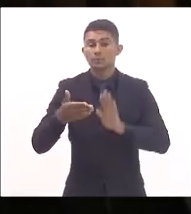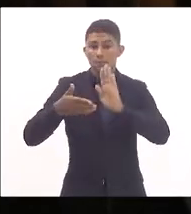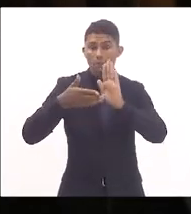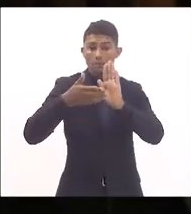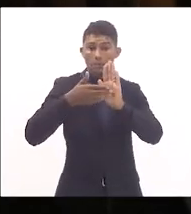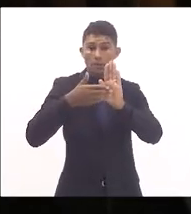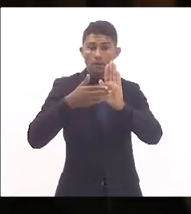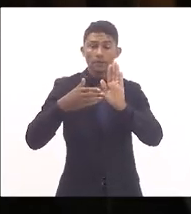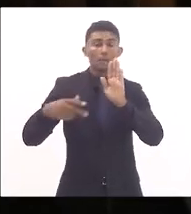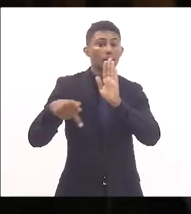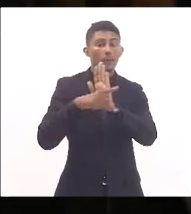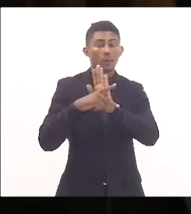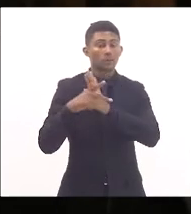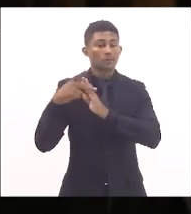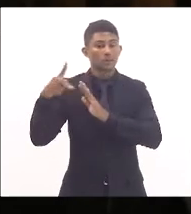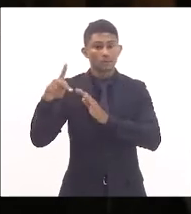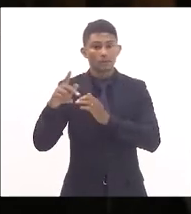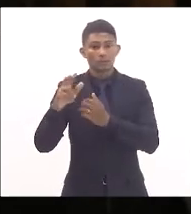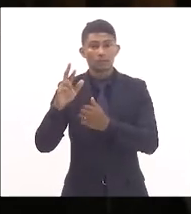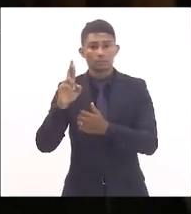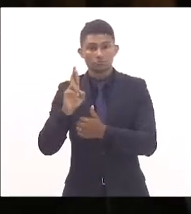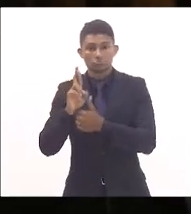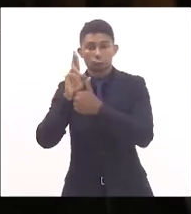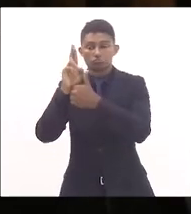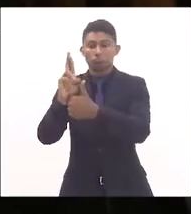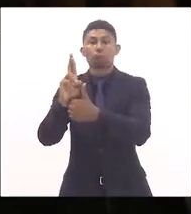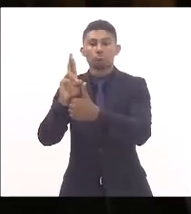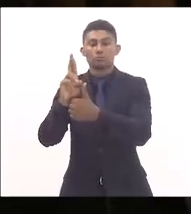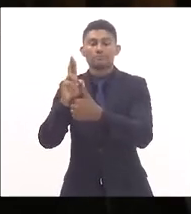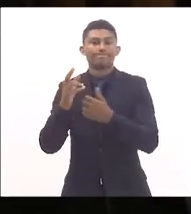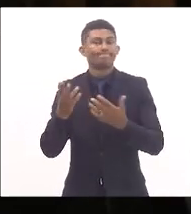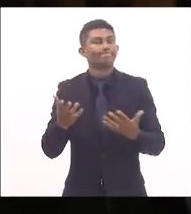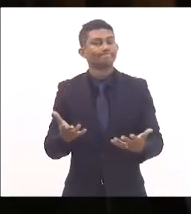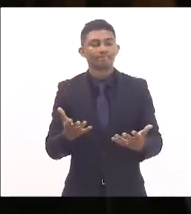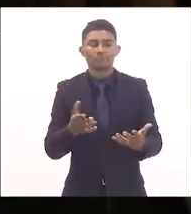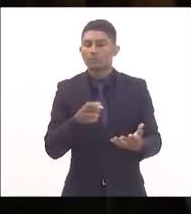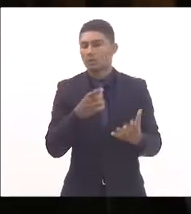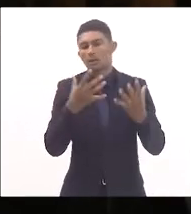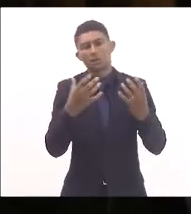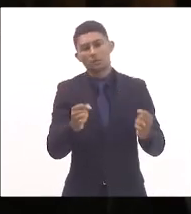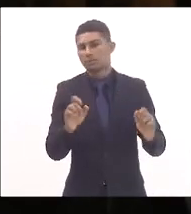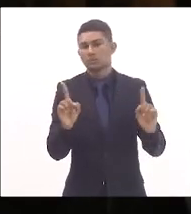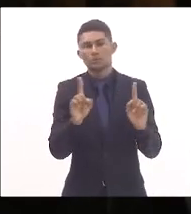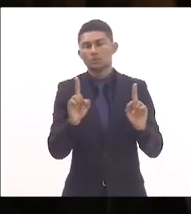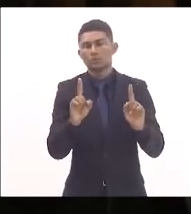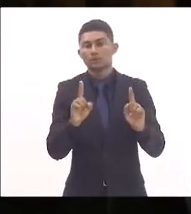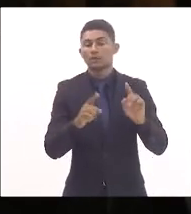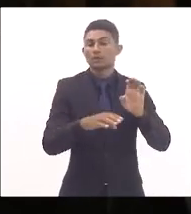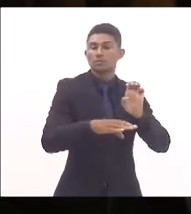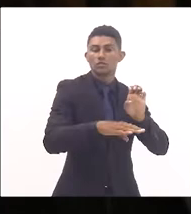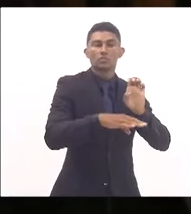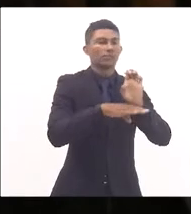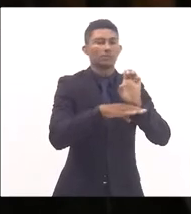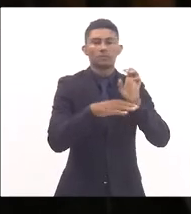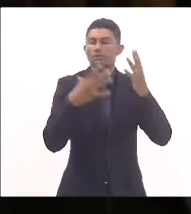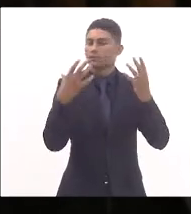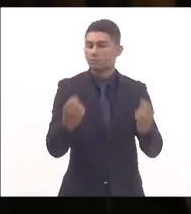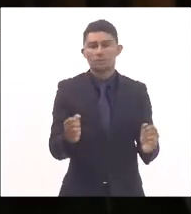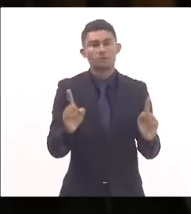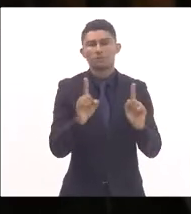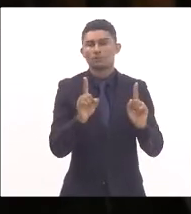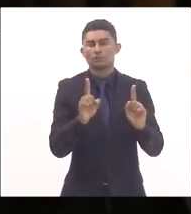Fazenda Nacional foi rejeitada, não foi acatada pelo governo do Estado, e nem